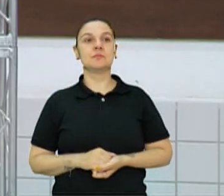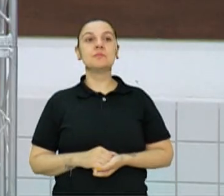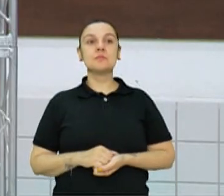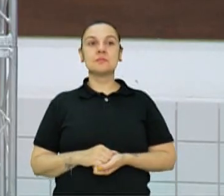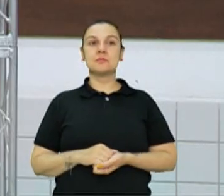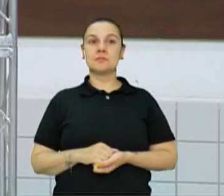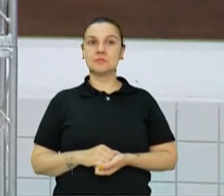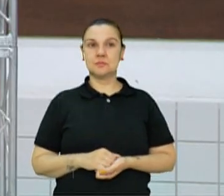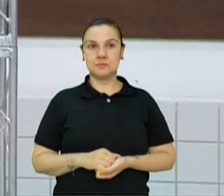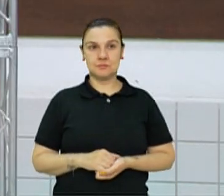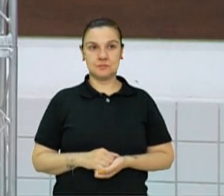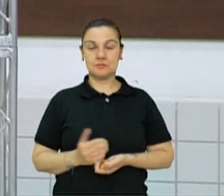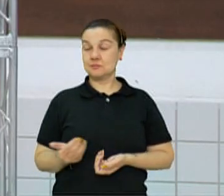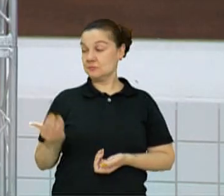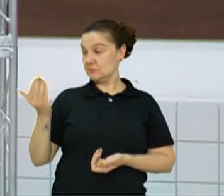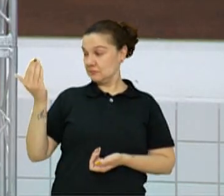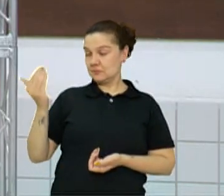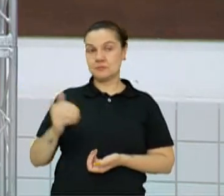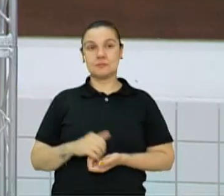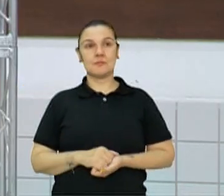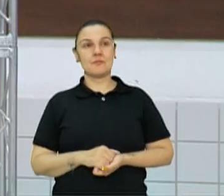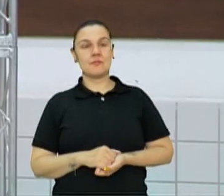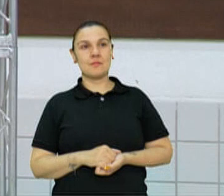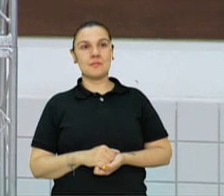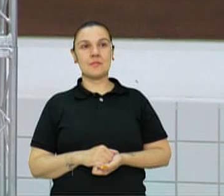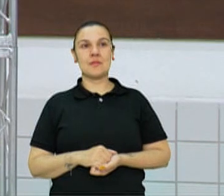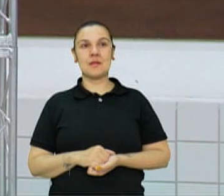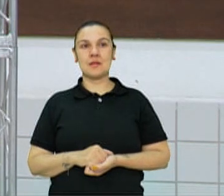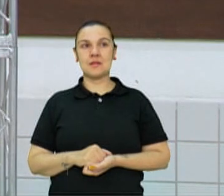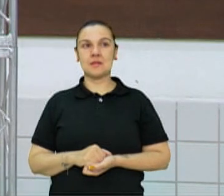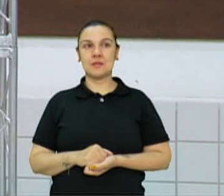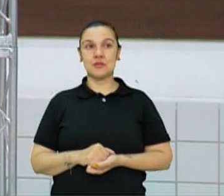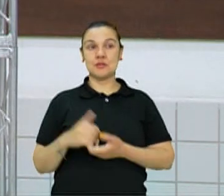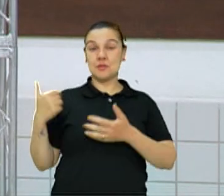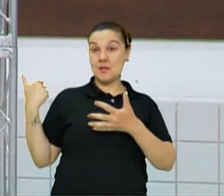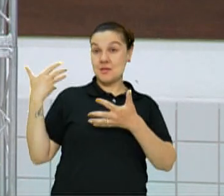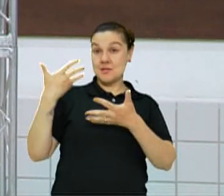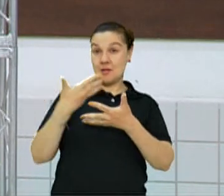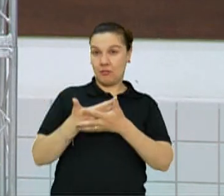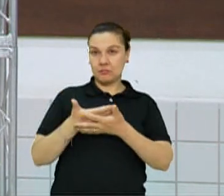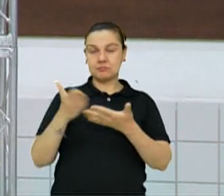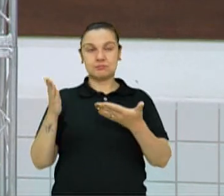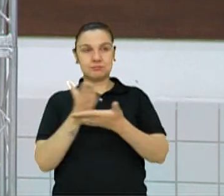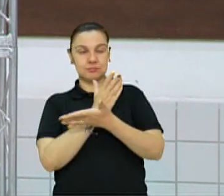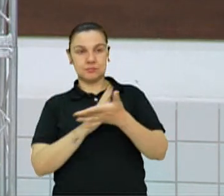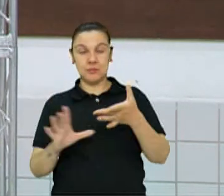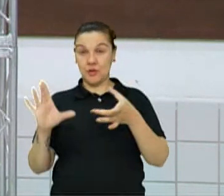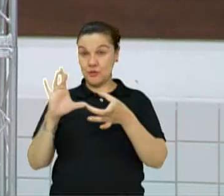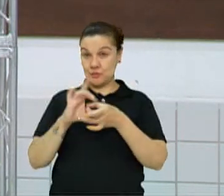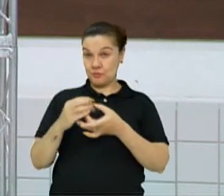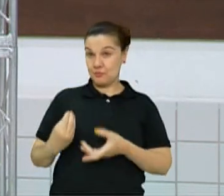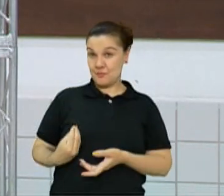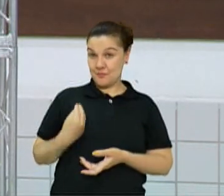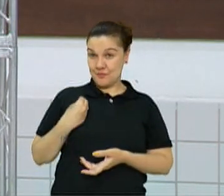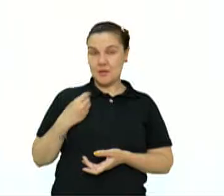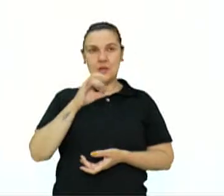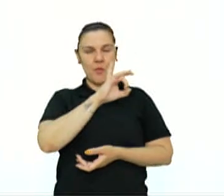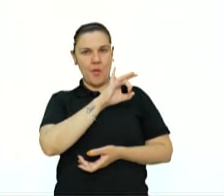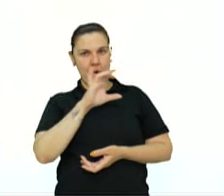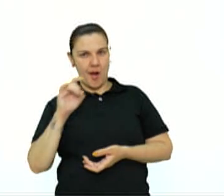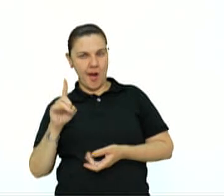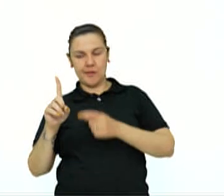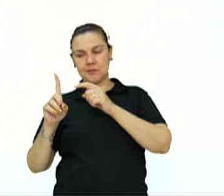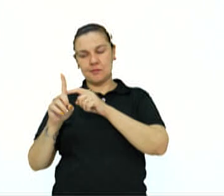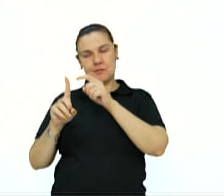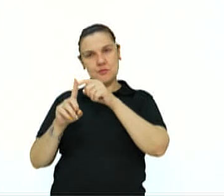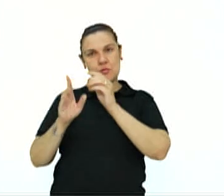outro. Olha lá, ó. Filogenias traçam padrões de ancestralidades compartilhados entre linhagens. Cada linhagem tem